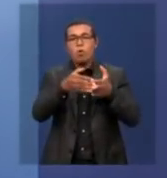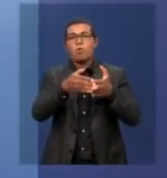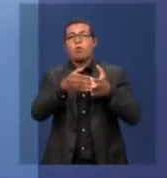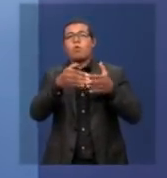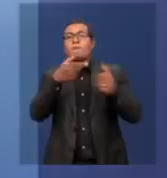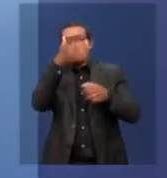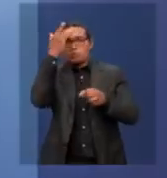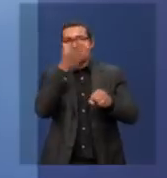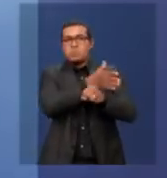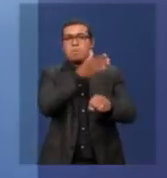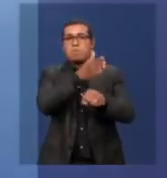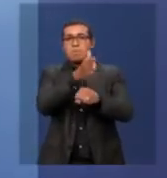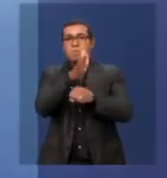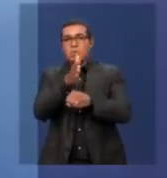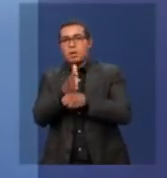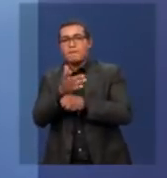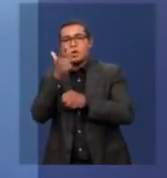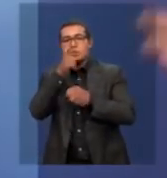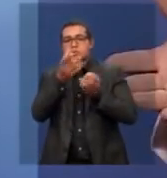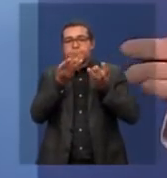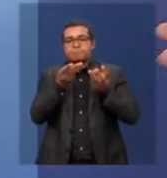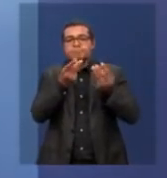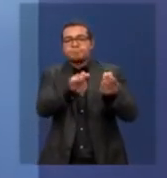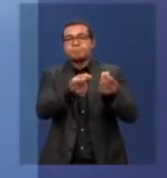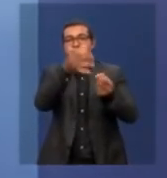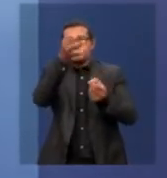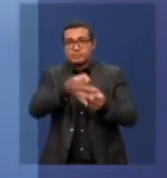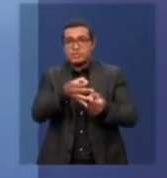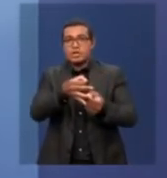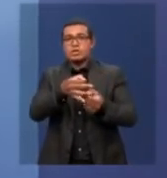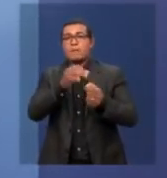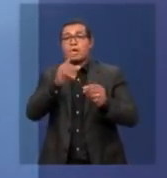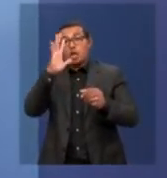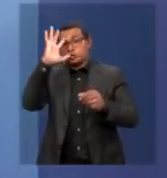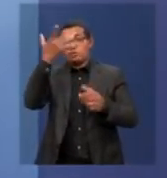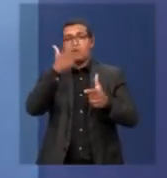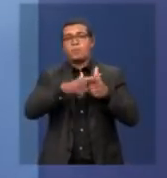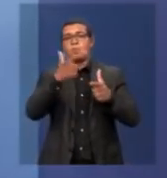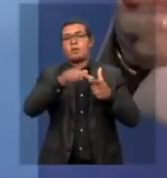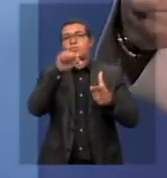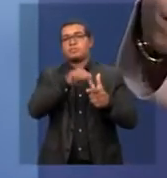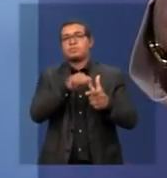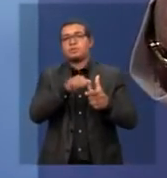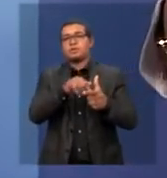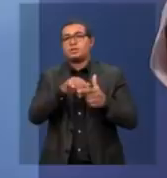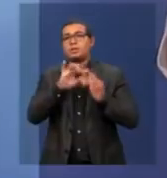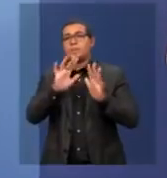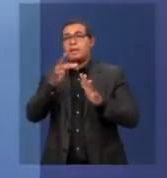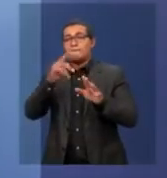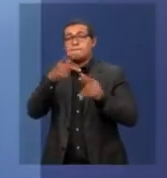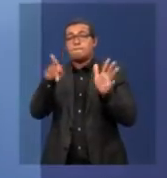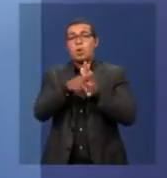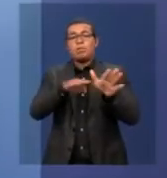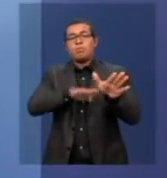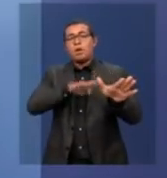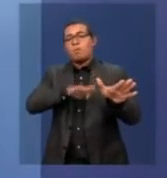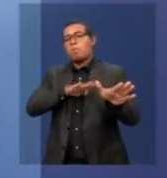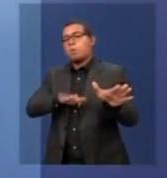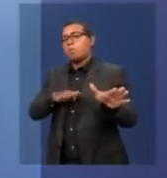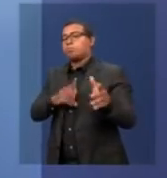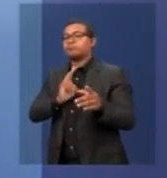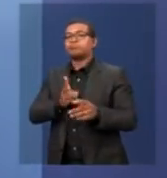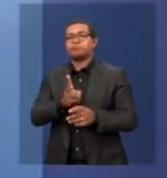necessário aperfeiçoar e resolver o problema da mobilidade desses gargalos que o trânsito tem sem